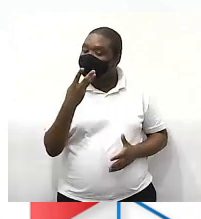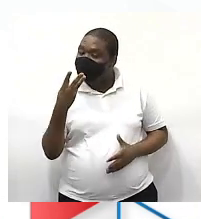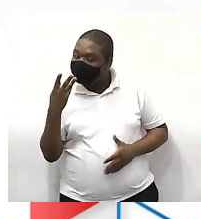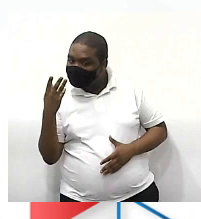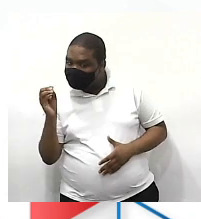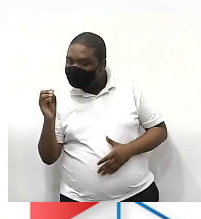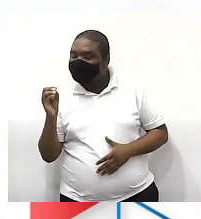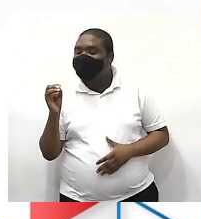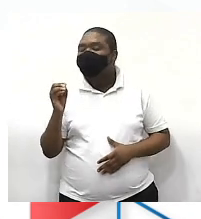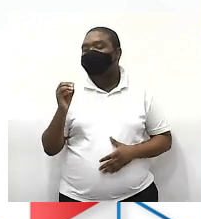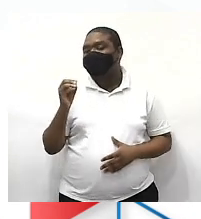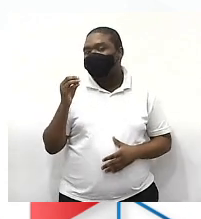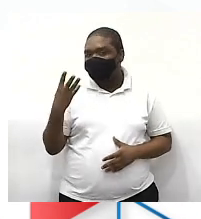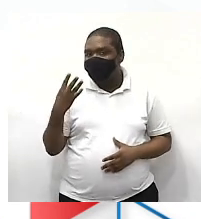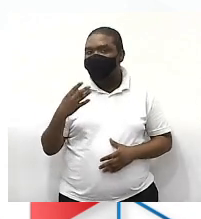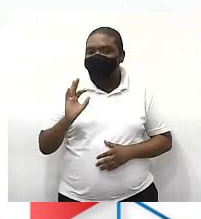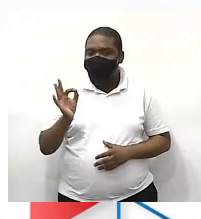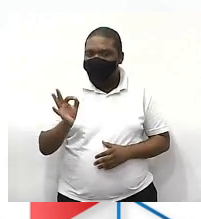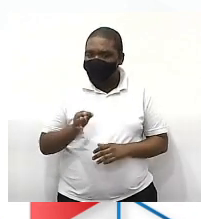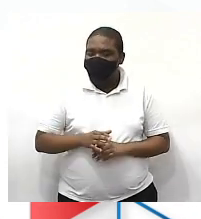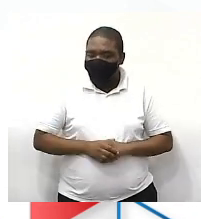do paus, tá bom? Vamos lá.